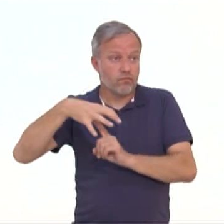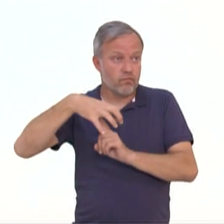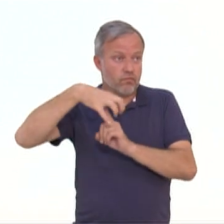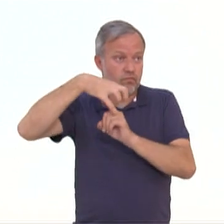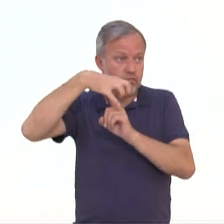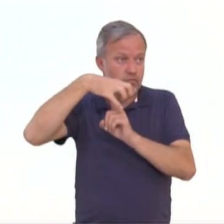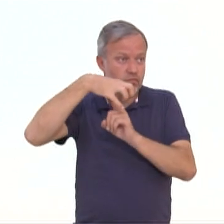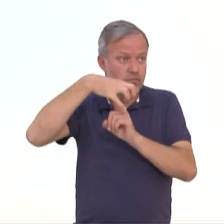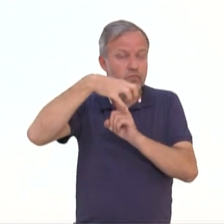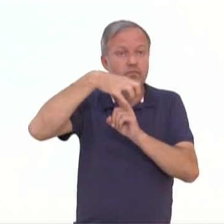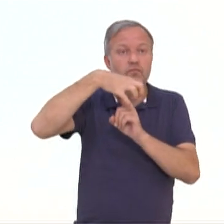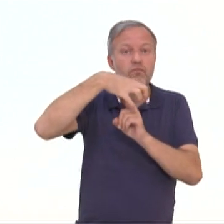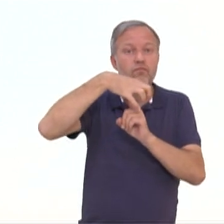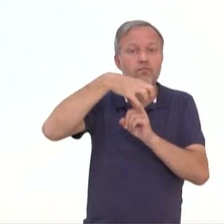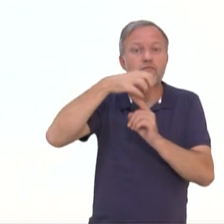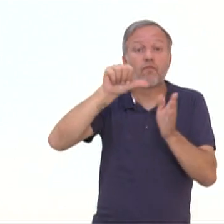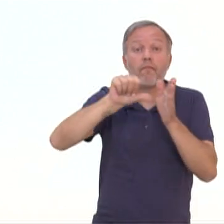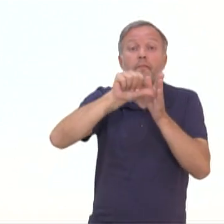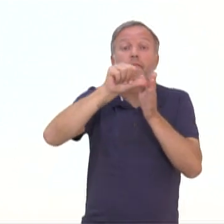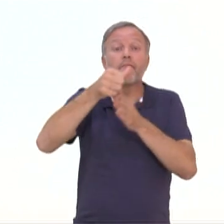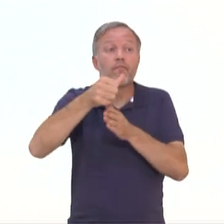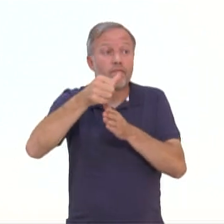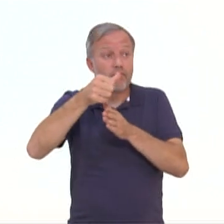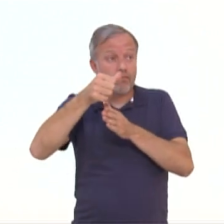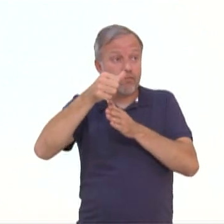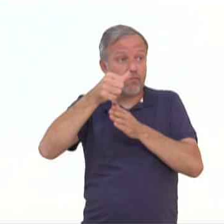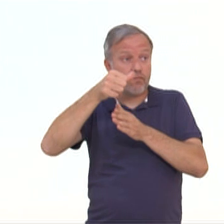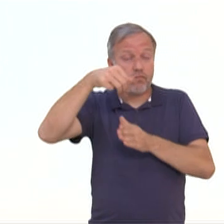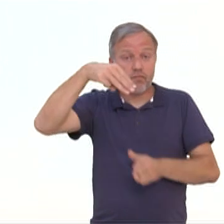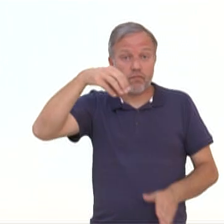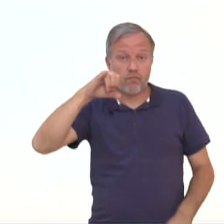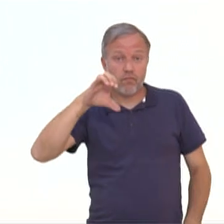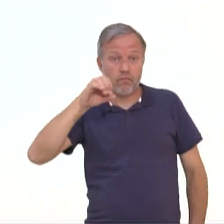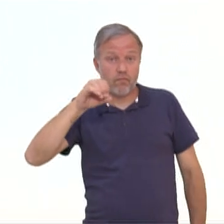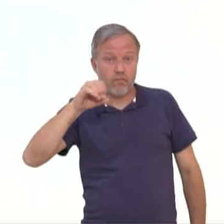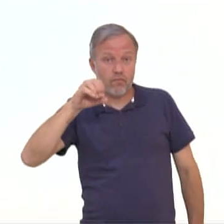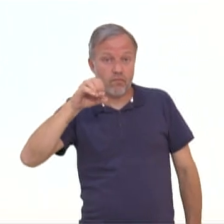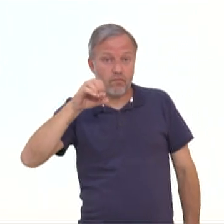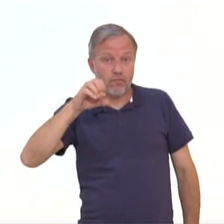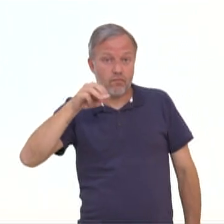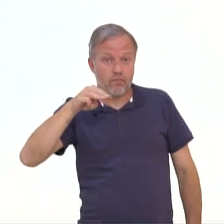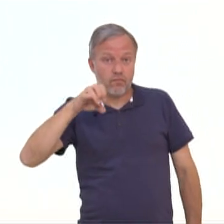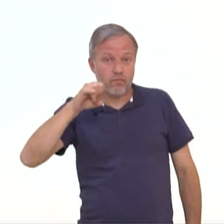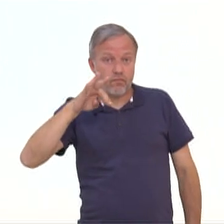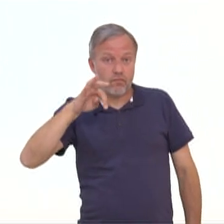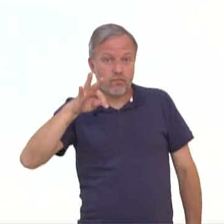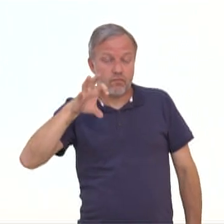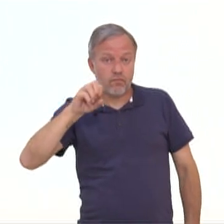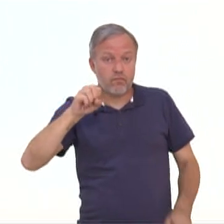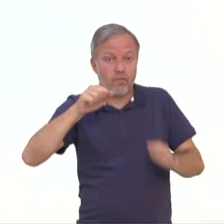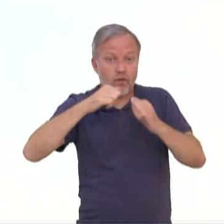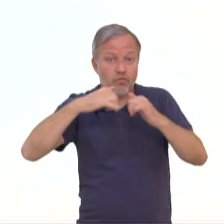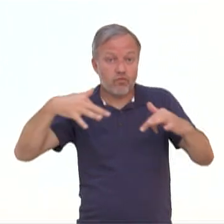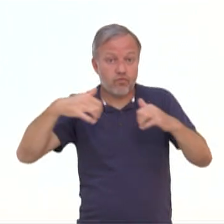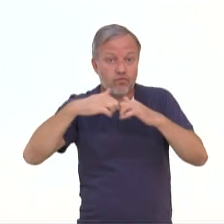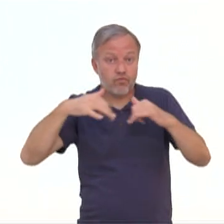fungos. Primeira, os mixomicetos são capazes de degradar